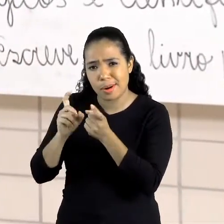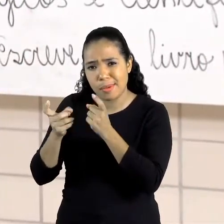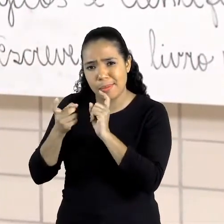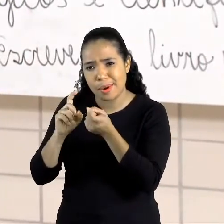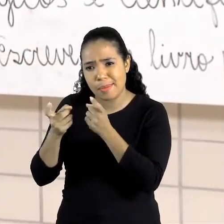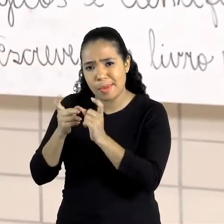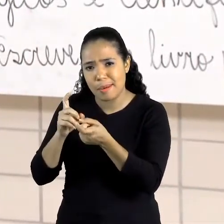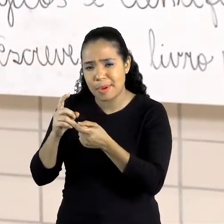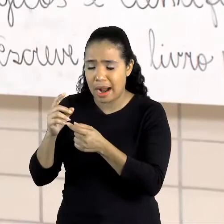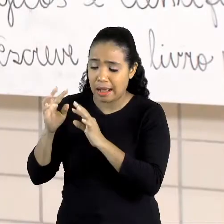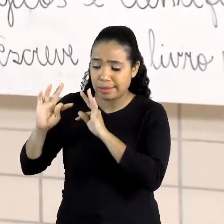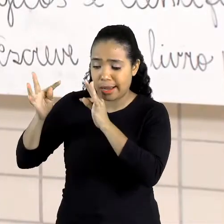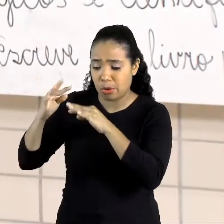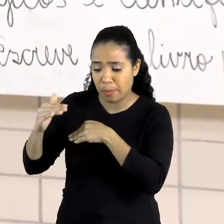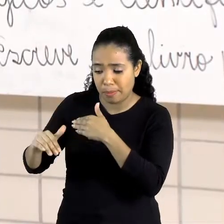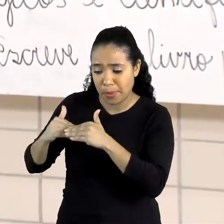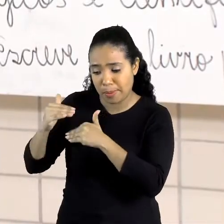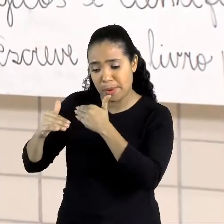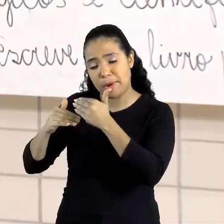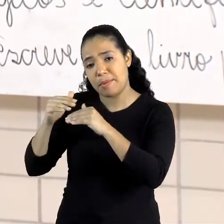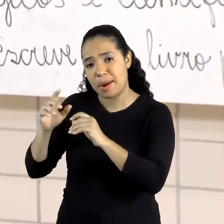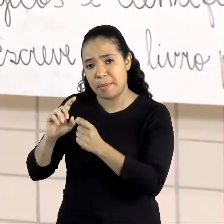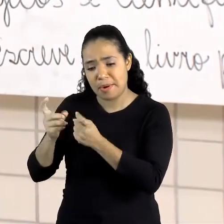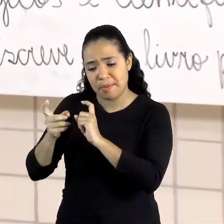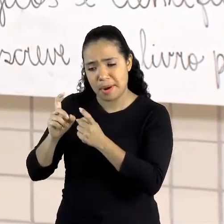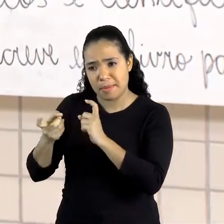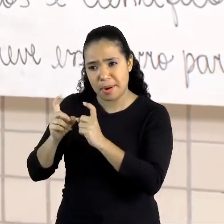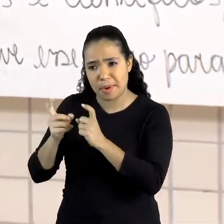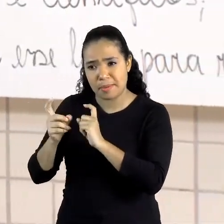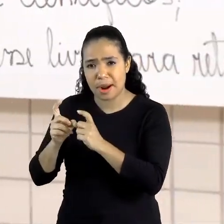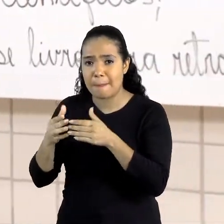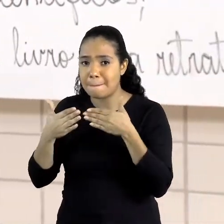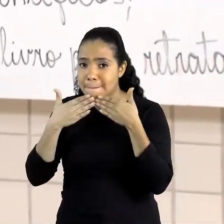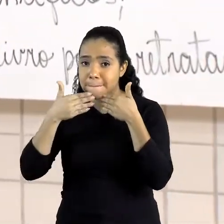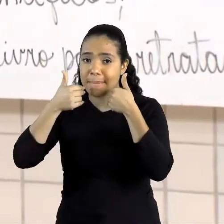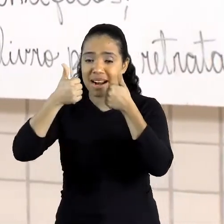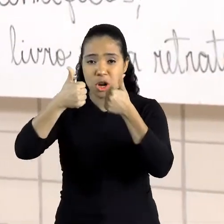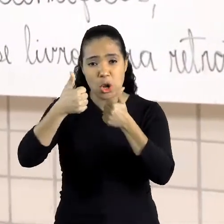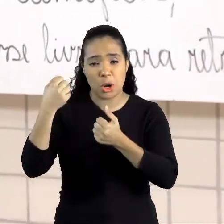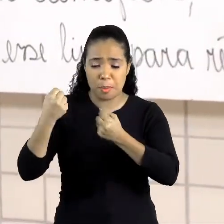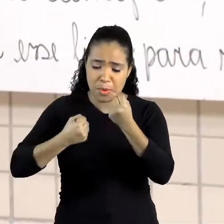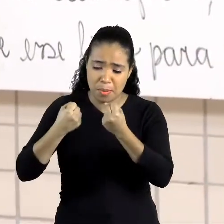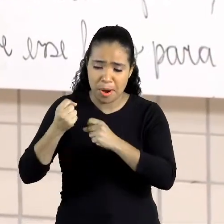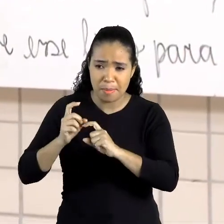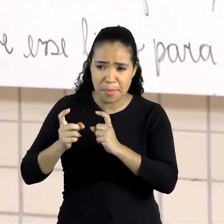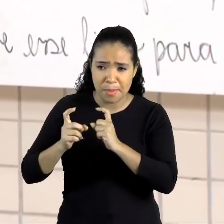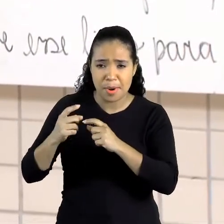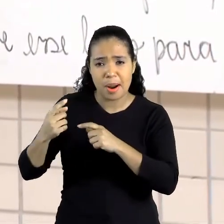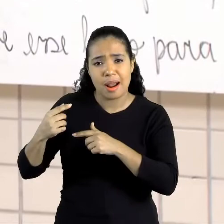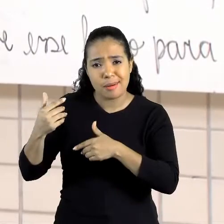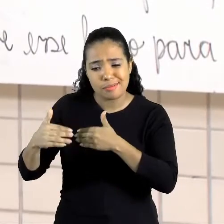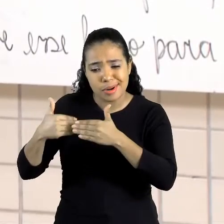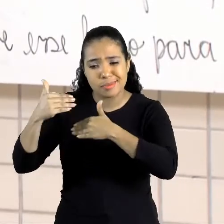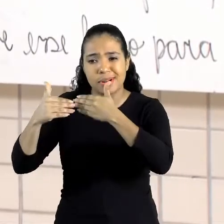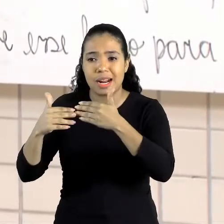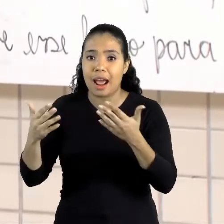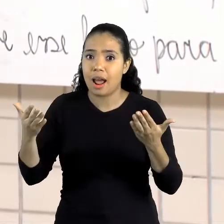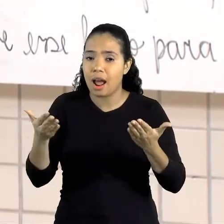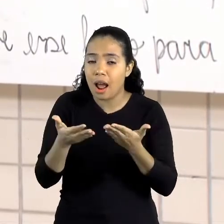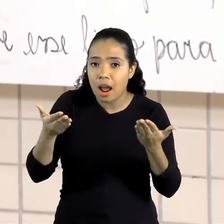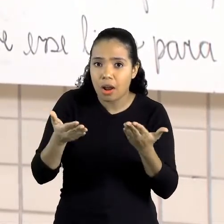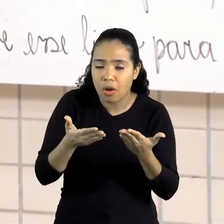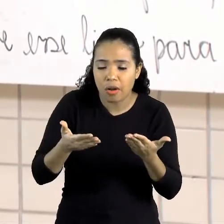avanços tecnológicos daquele período, a melhoria nos meios de transporte. E ele falou que agora